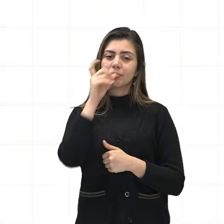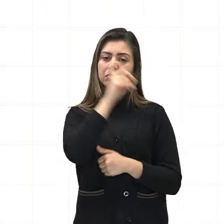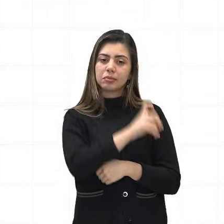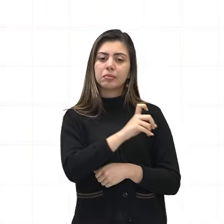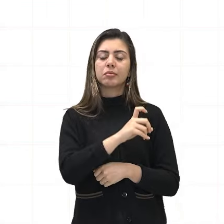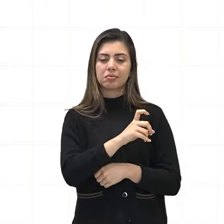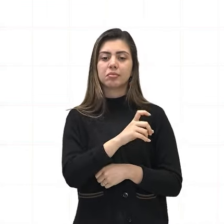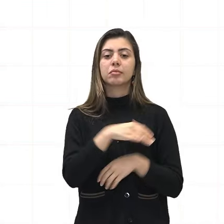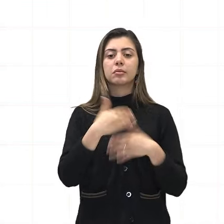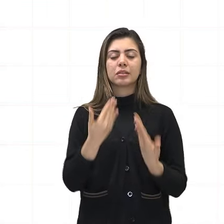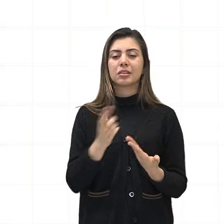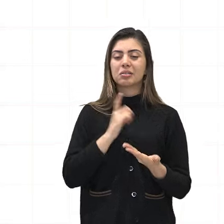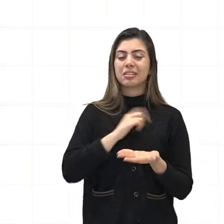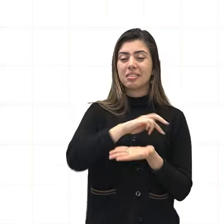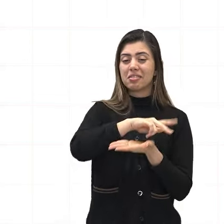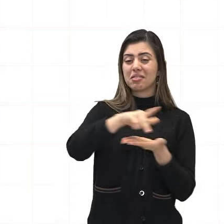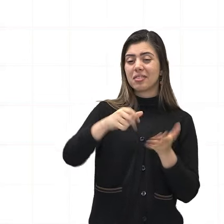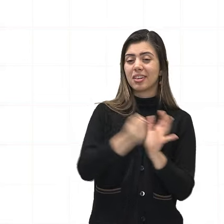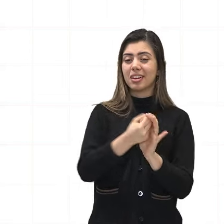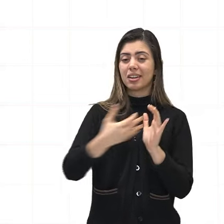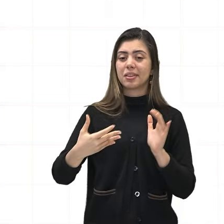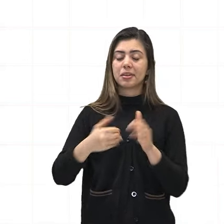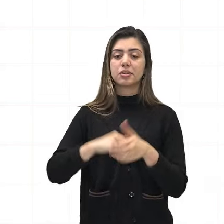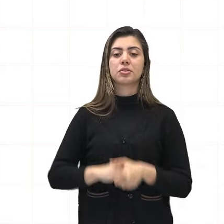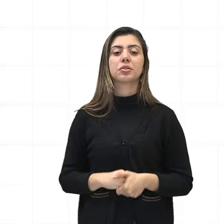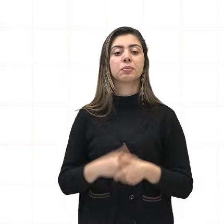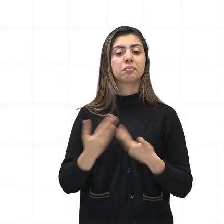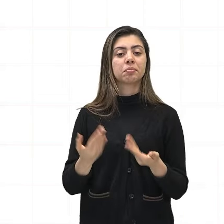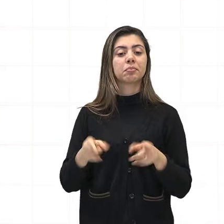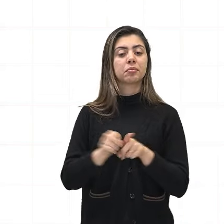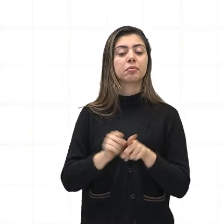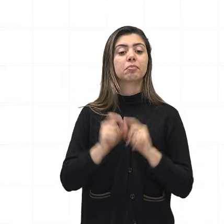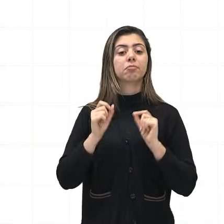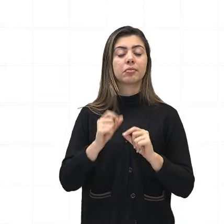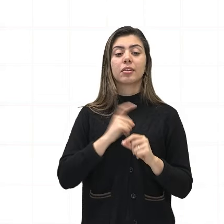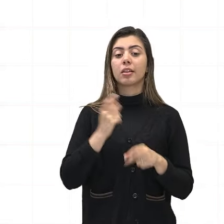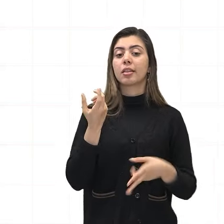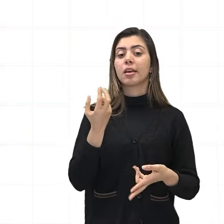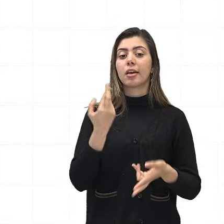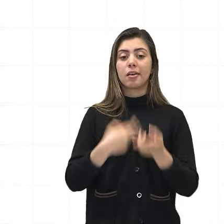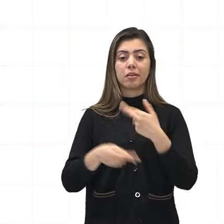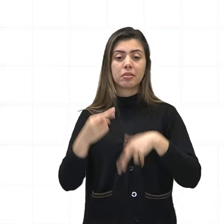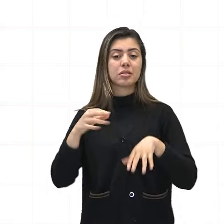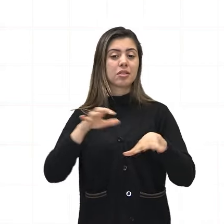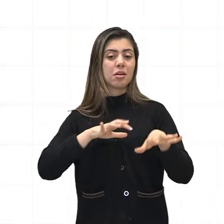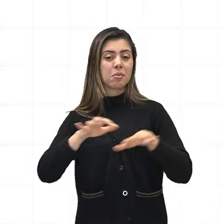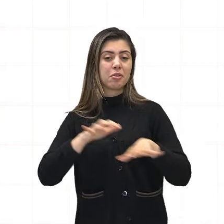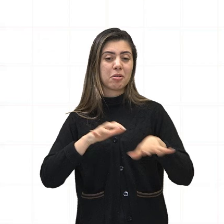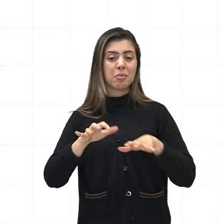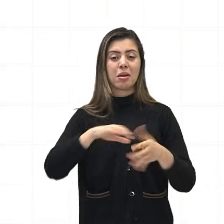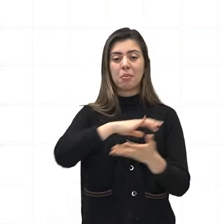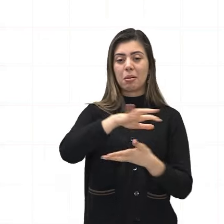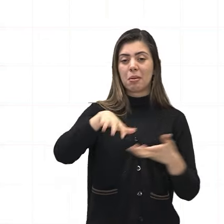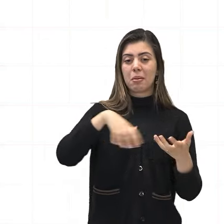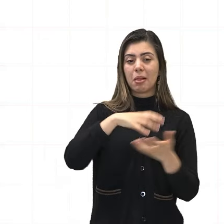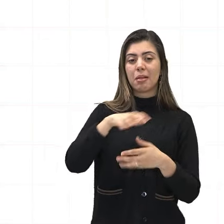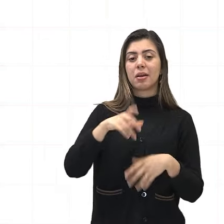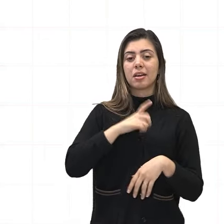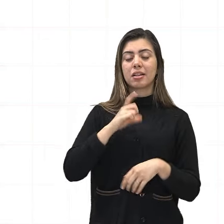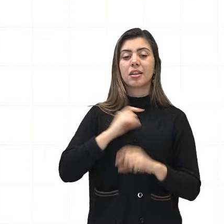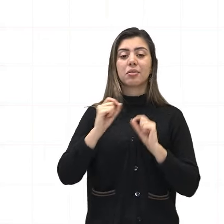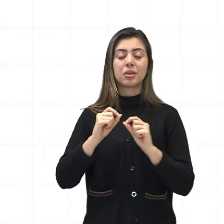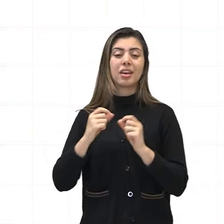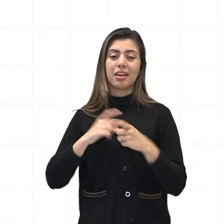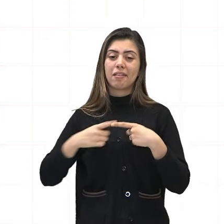e envolveu diversos fatores, incluindo as revoltas e movimentos autonomistas que surgiram no contexto